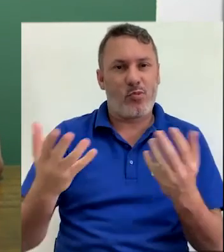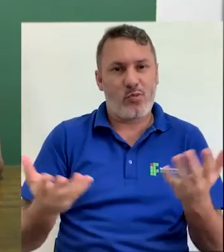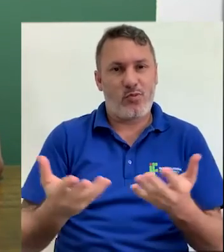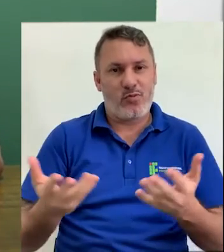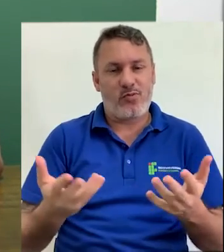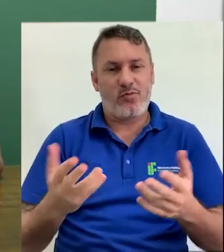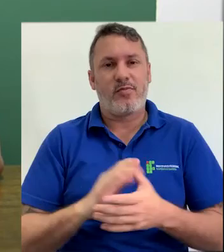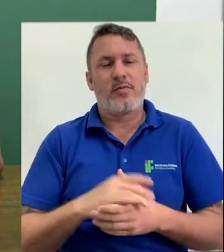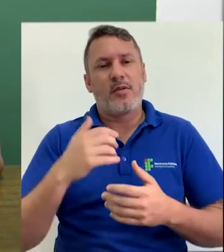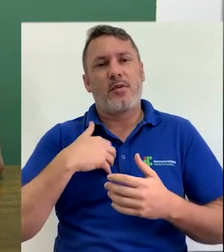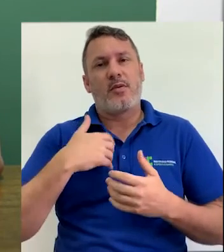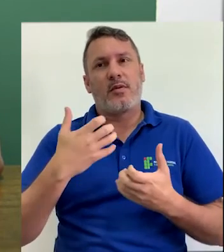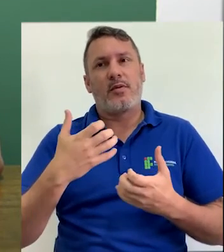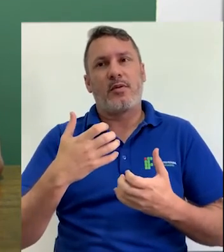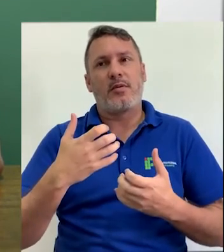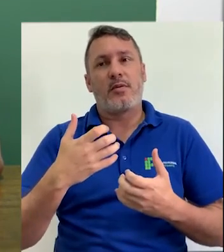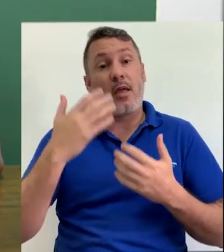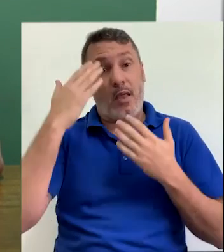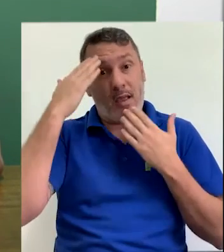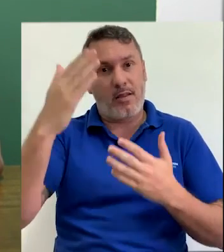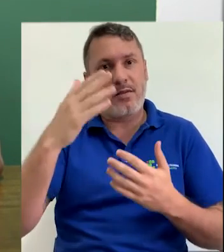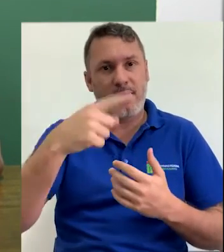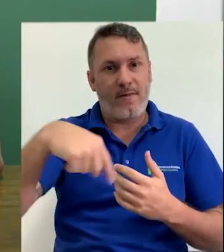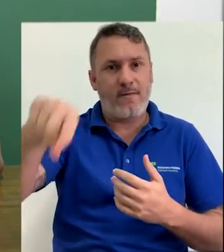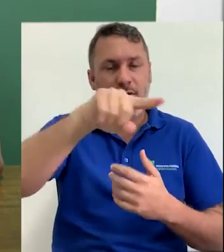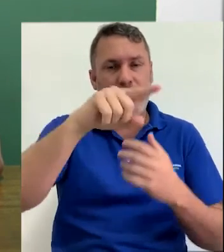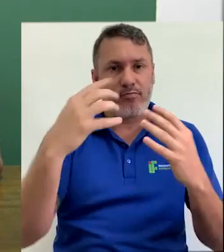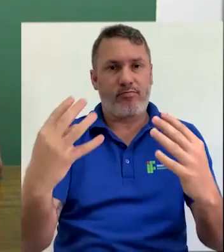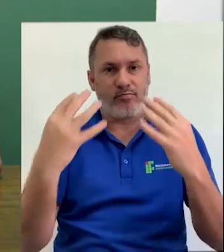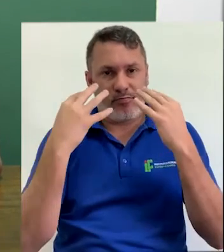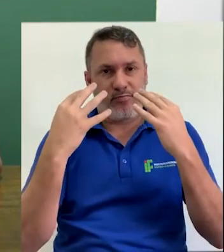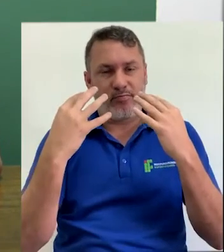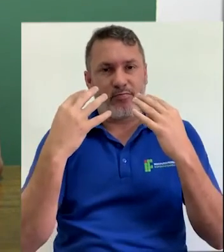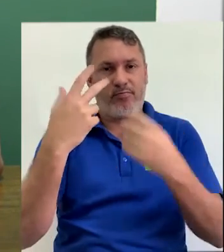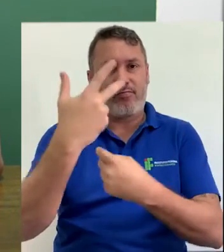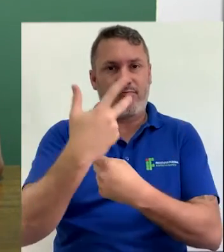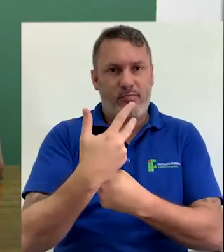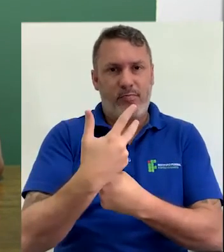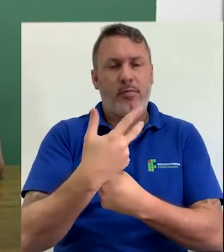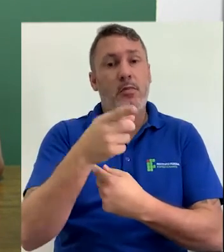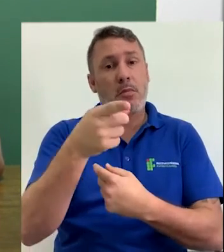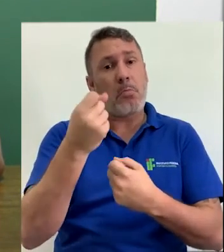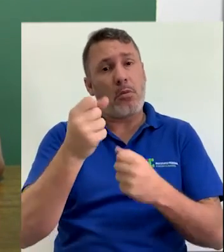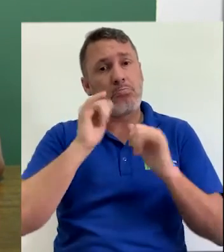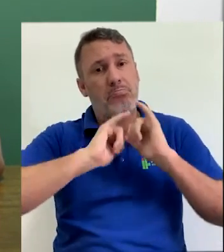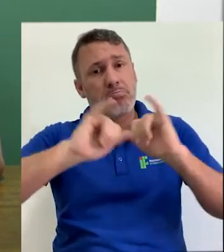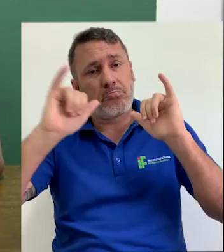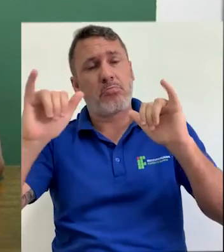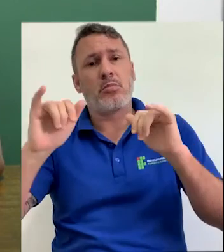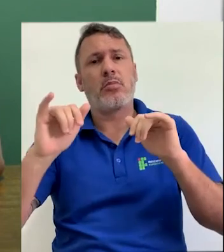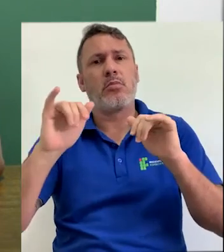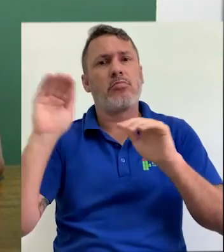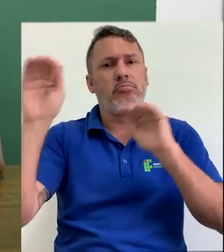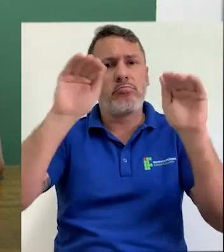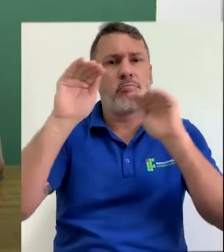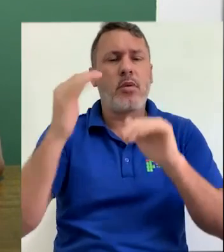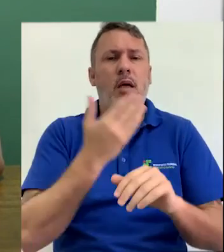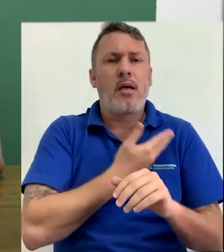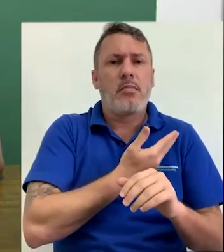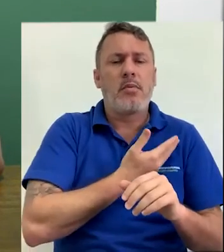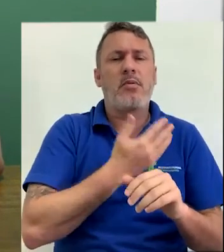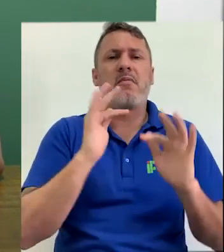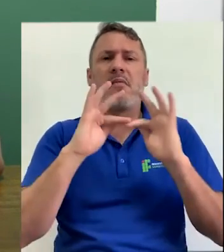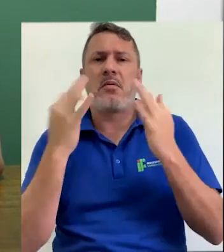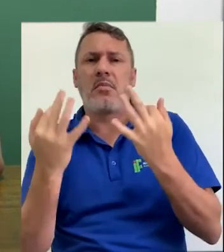hoje. Eu agradeço você que assistiu esse vídeo, que você possa compartilhar esse vídeo com aquele colega, aquela